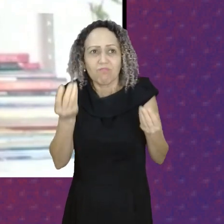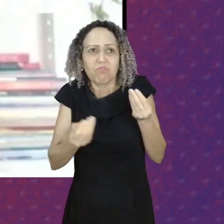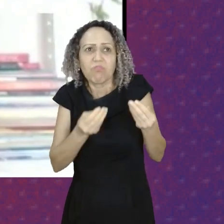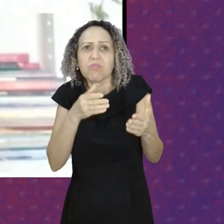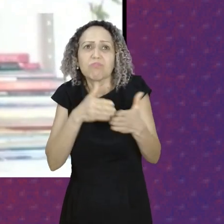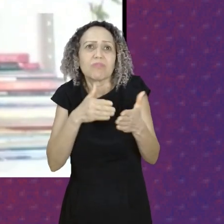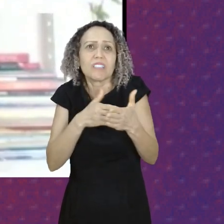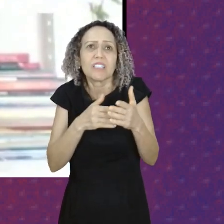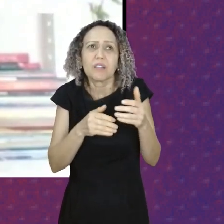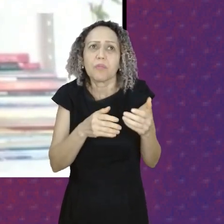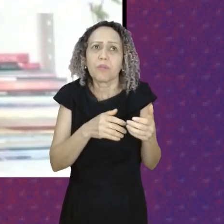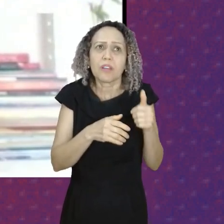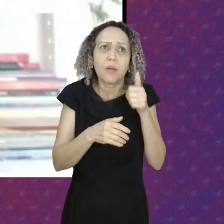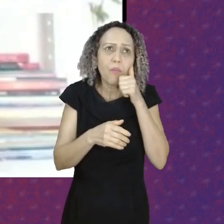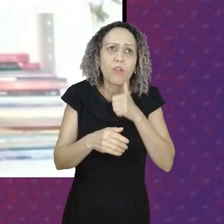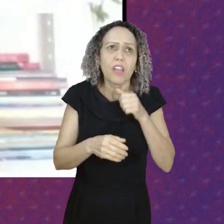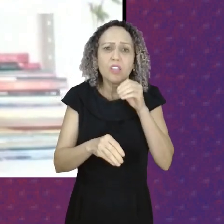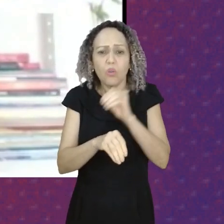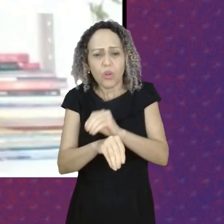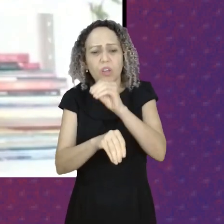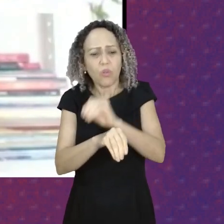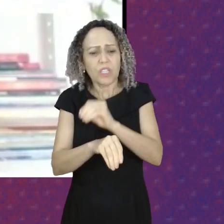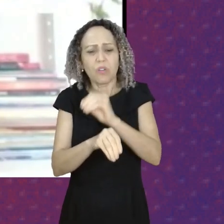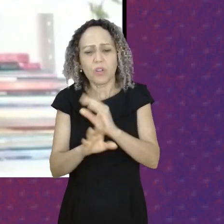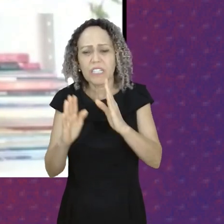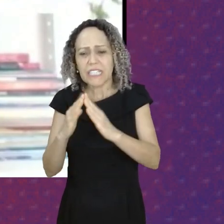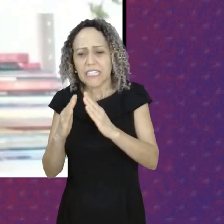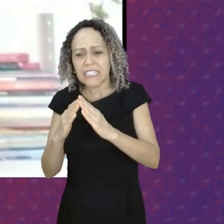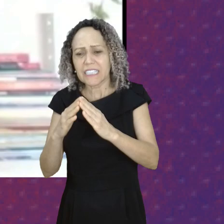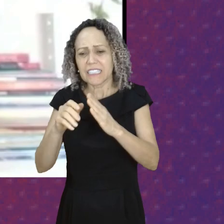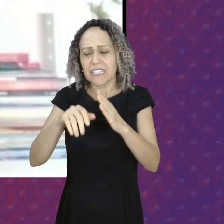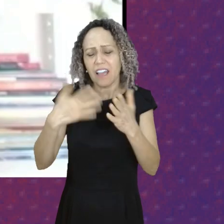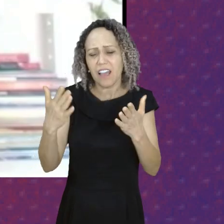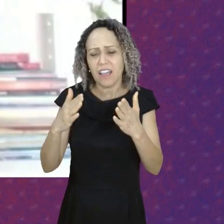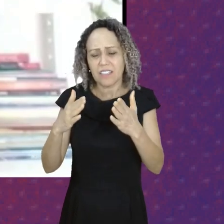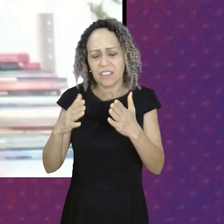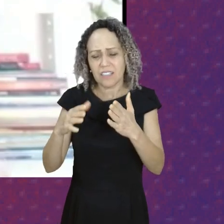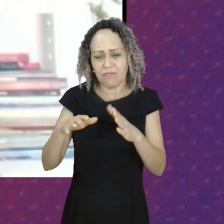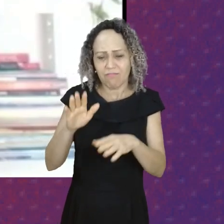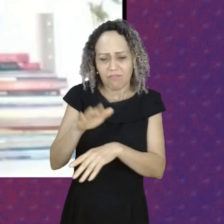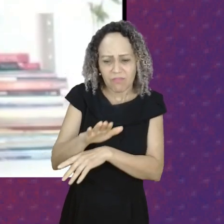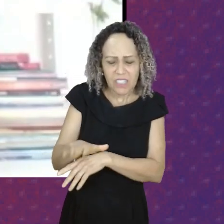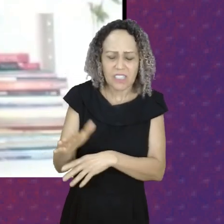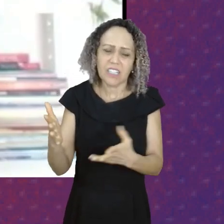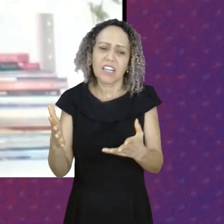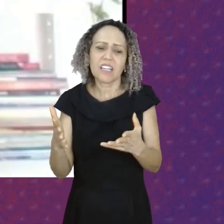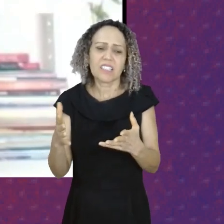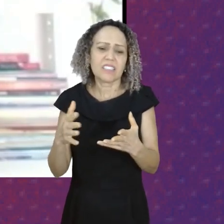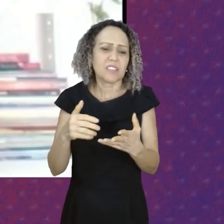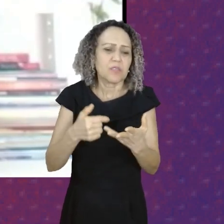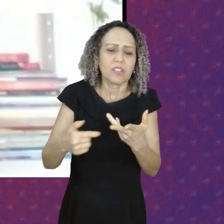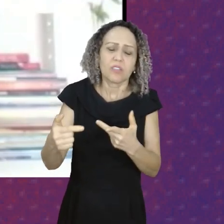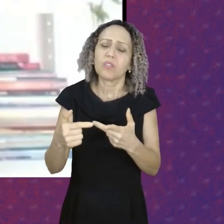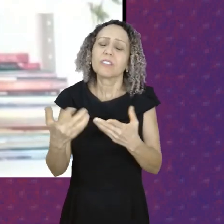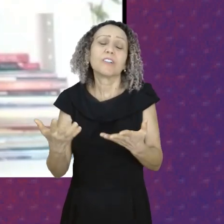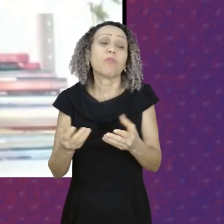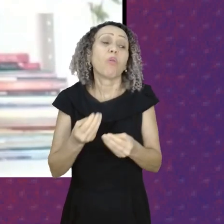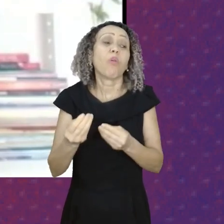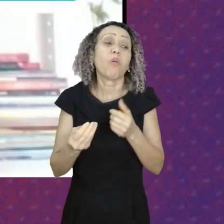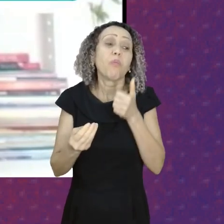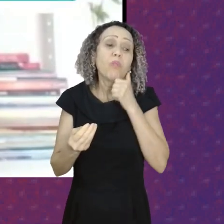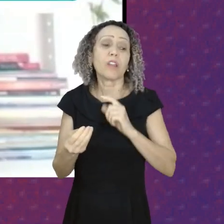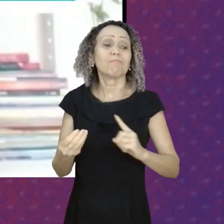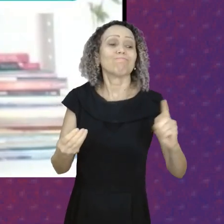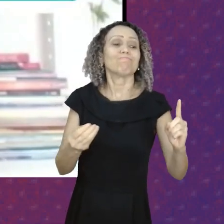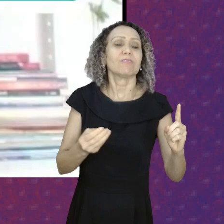maior independência, às vezes, em alguma situação, para sair de situações de violência doméstica. E